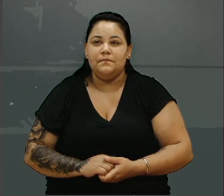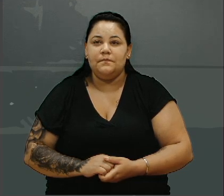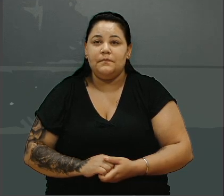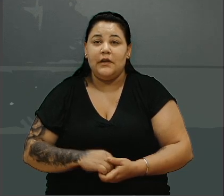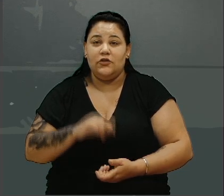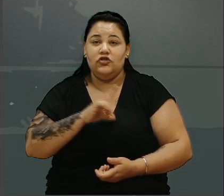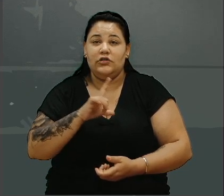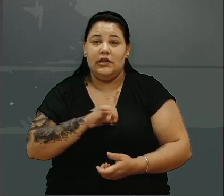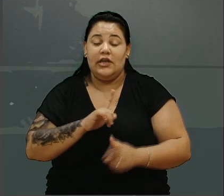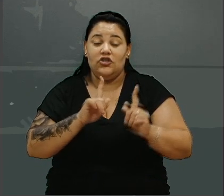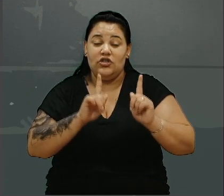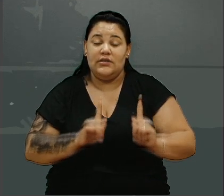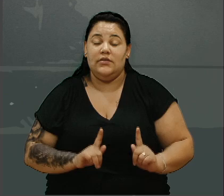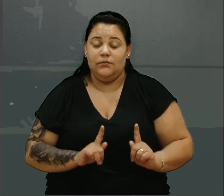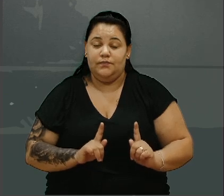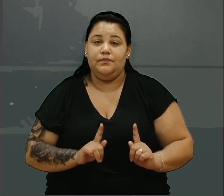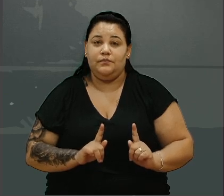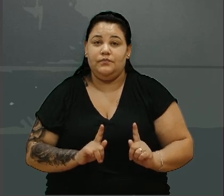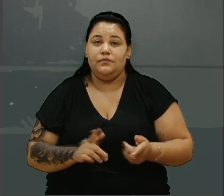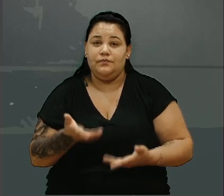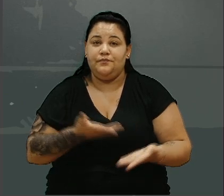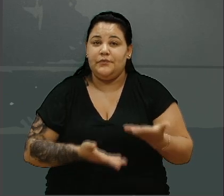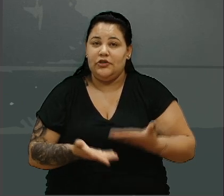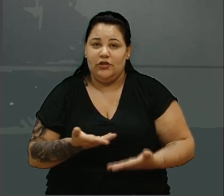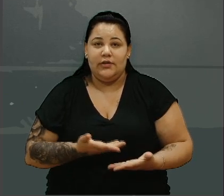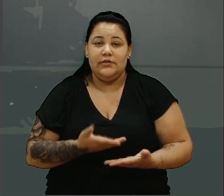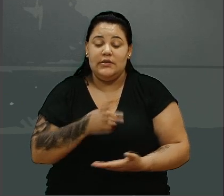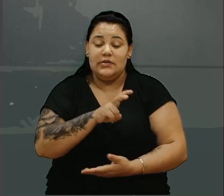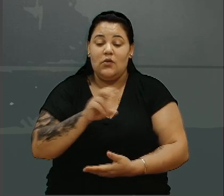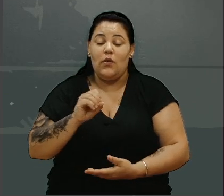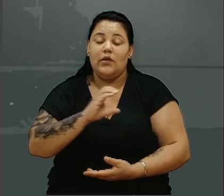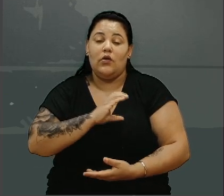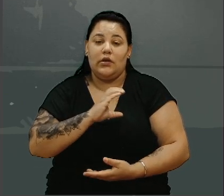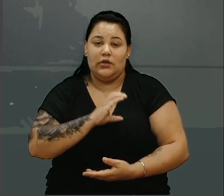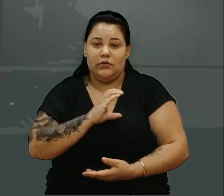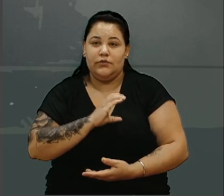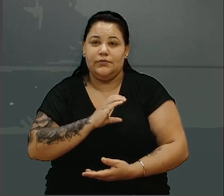gestão compartilhada. 50 coordenadores,